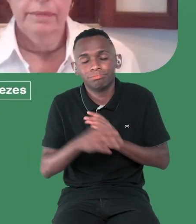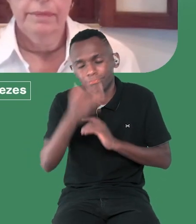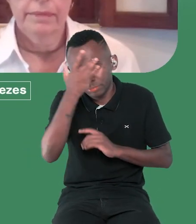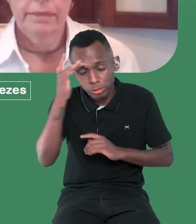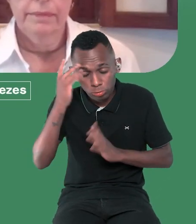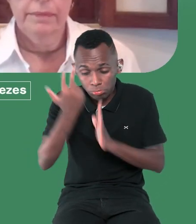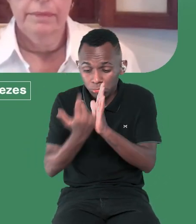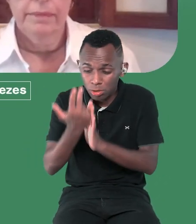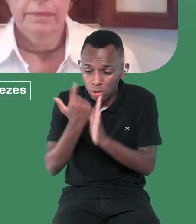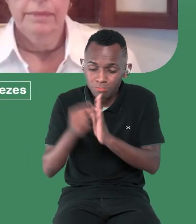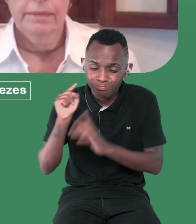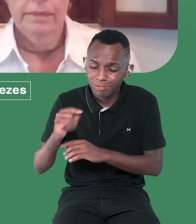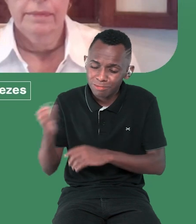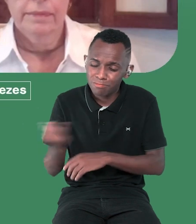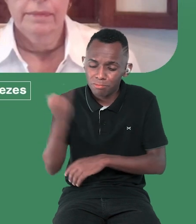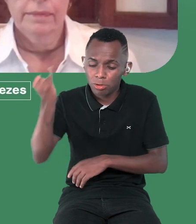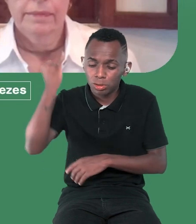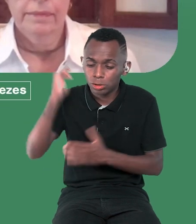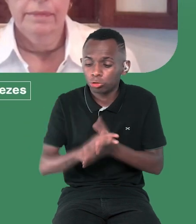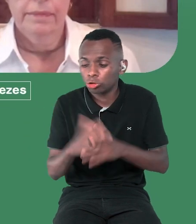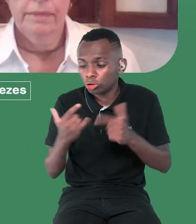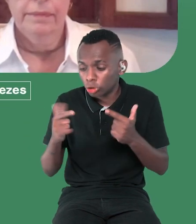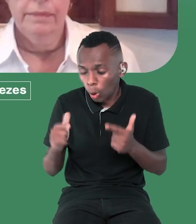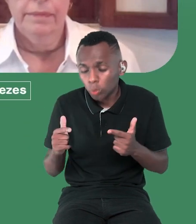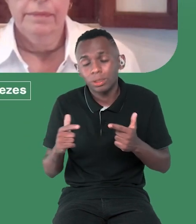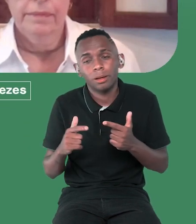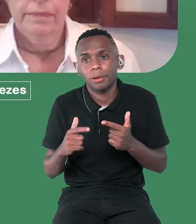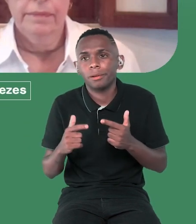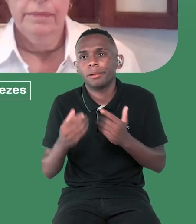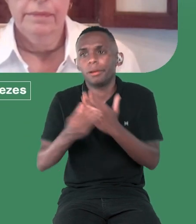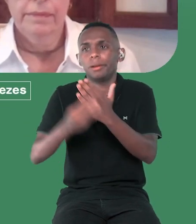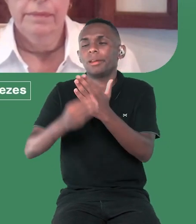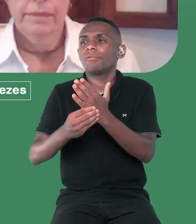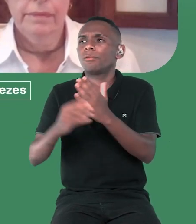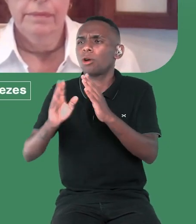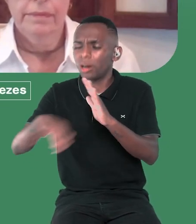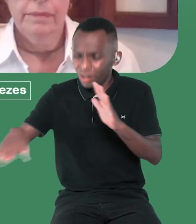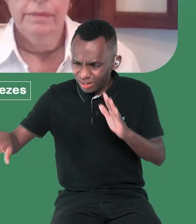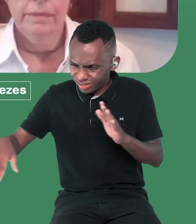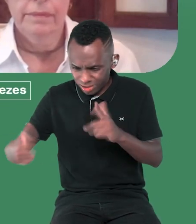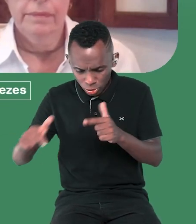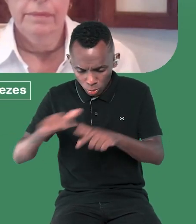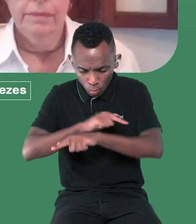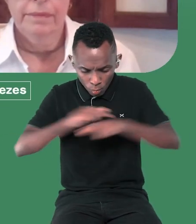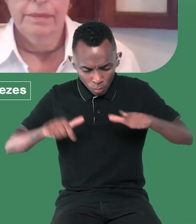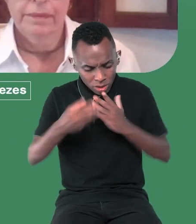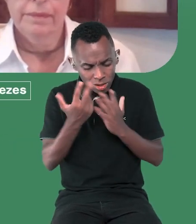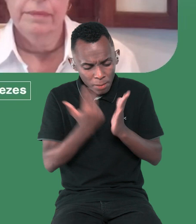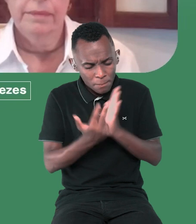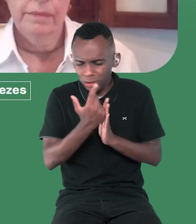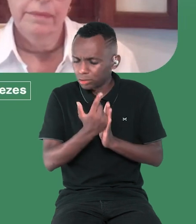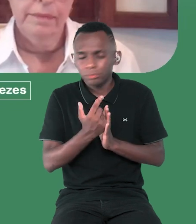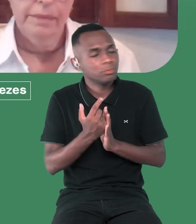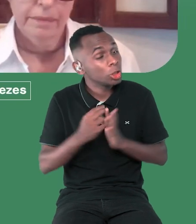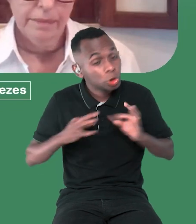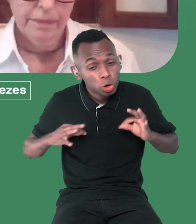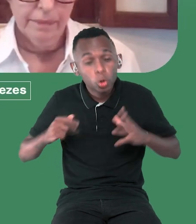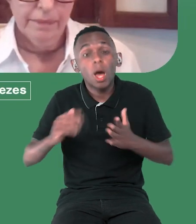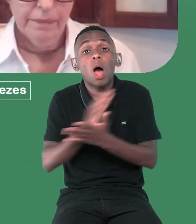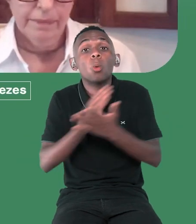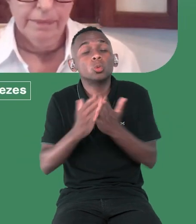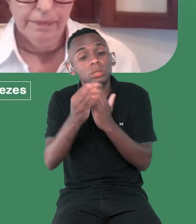do poeta Carlos Ávila, que era editor do suplemento literário, para participar de um suplemento especial